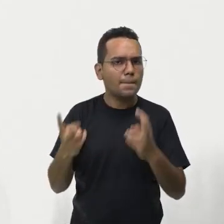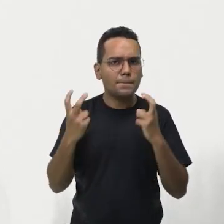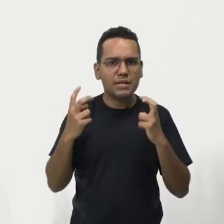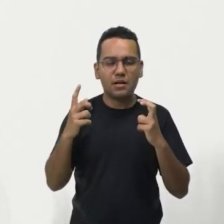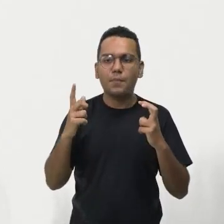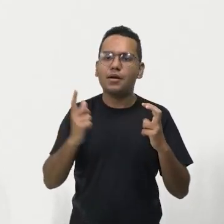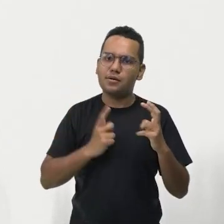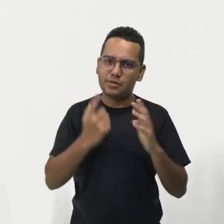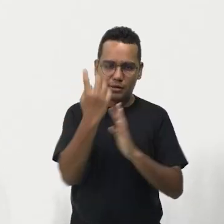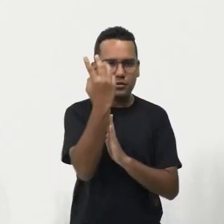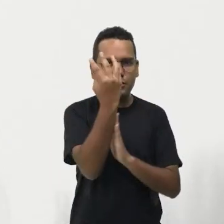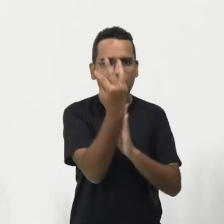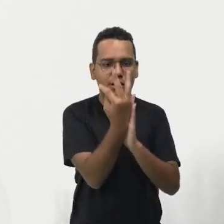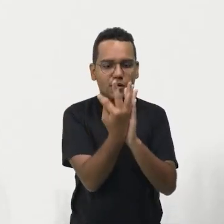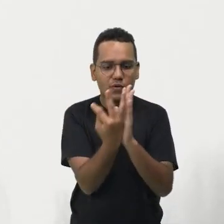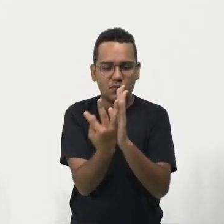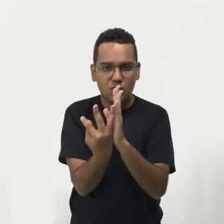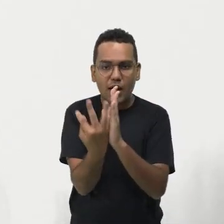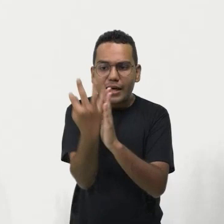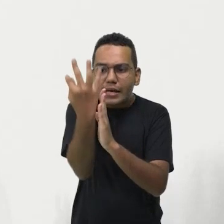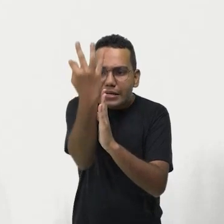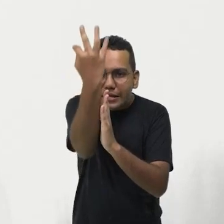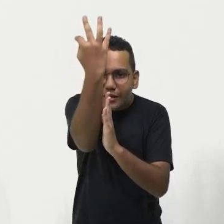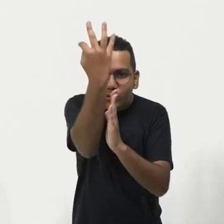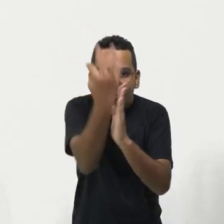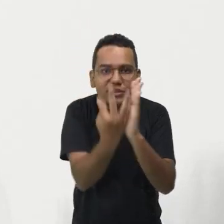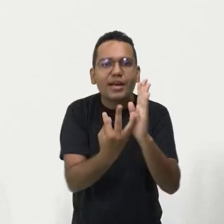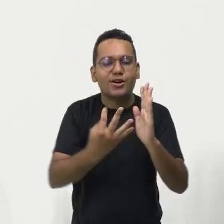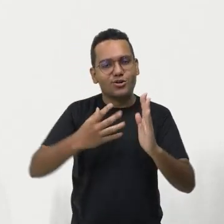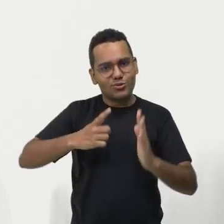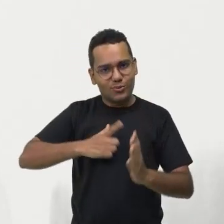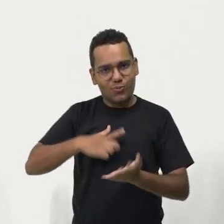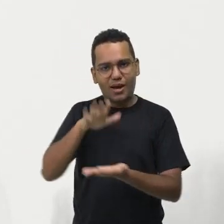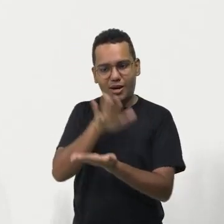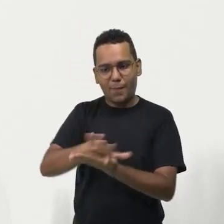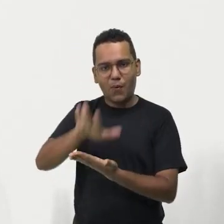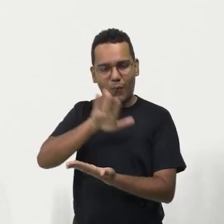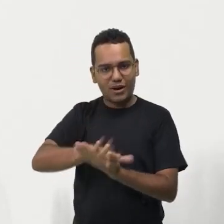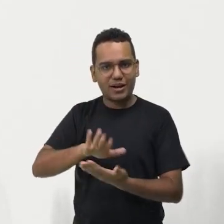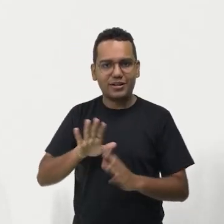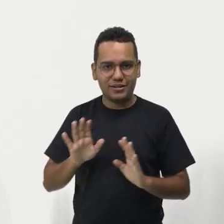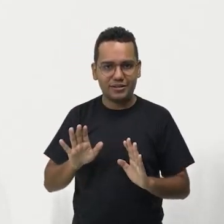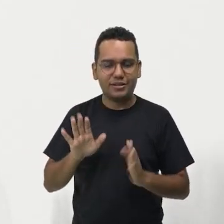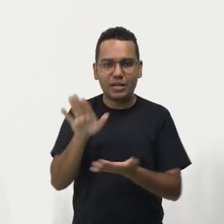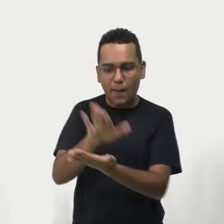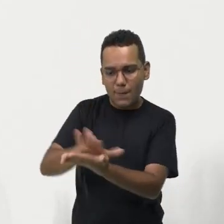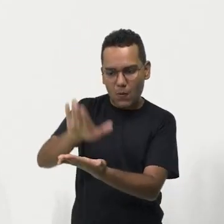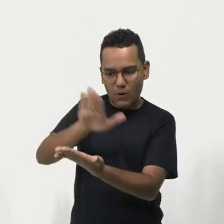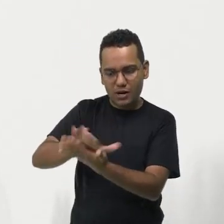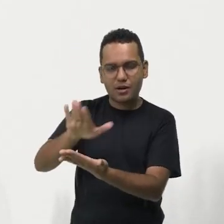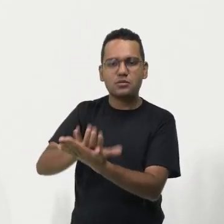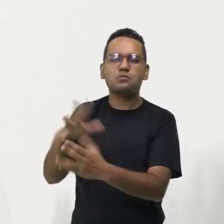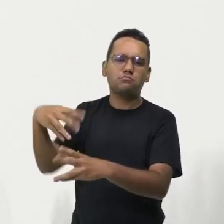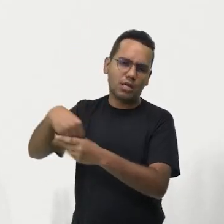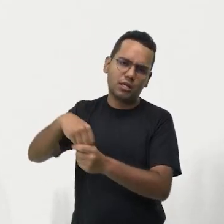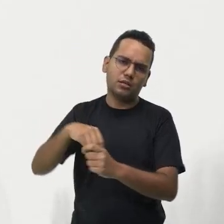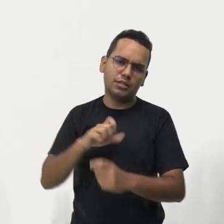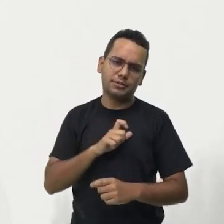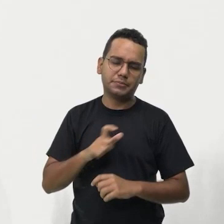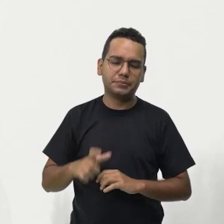está escrito lá na revista, lá no artigo, certo? Publicado na internet. Está escrito dessa